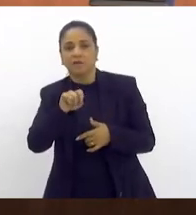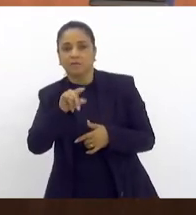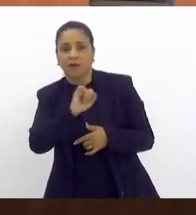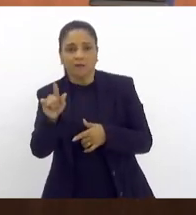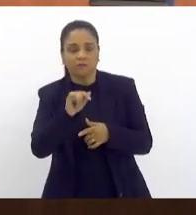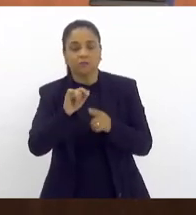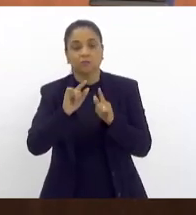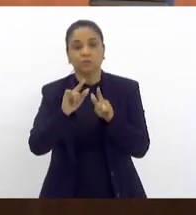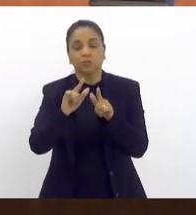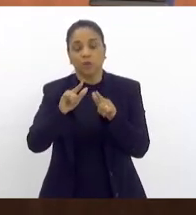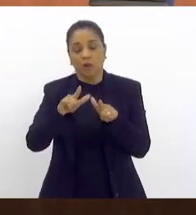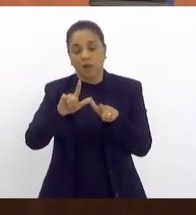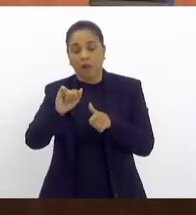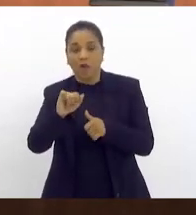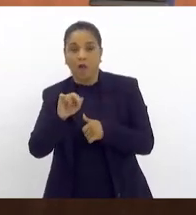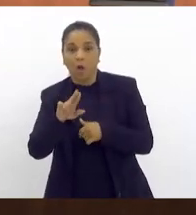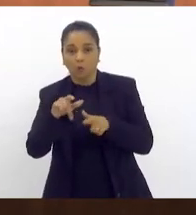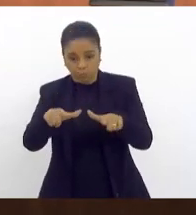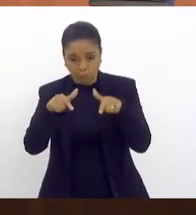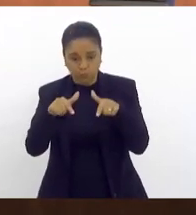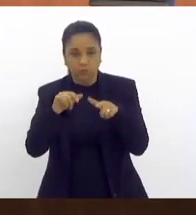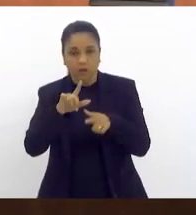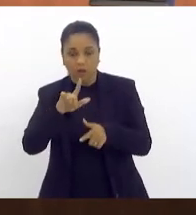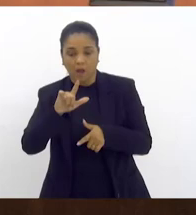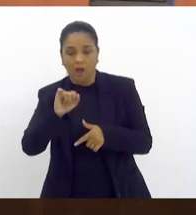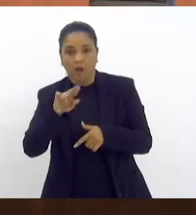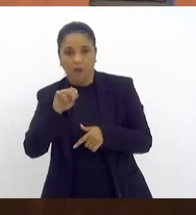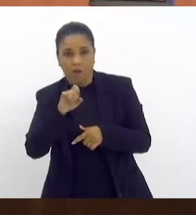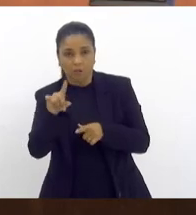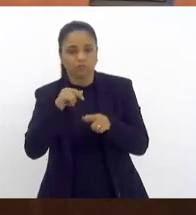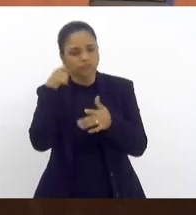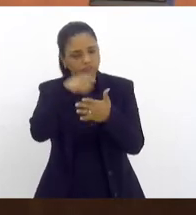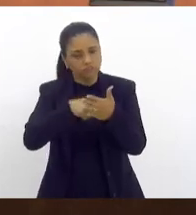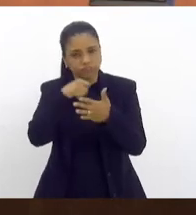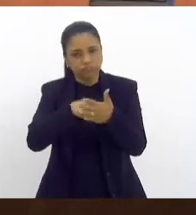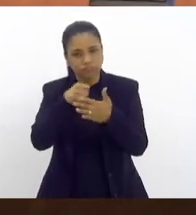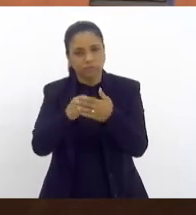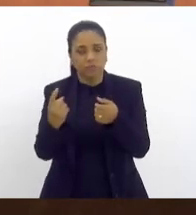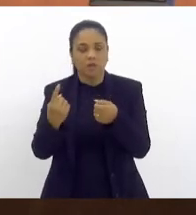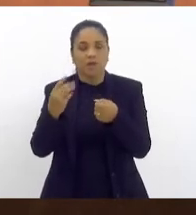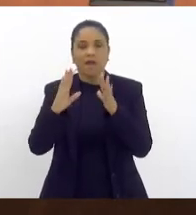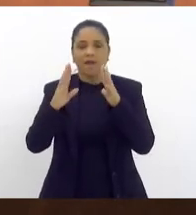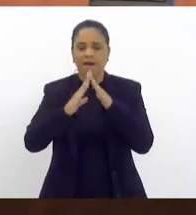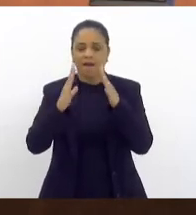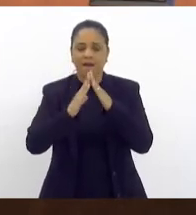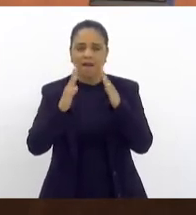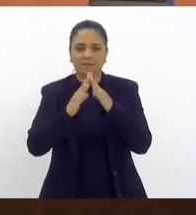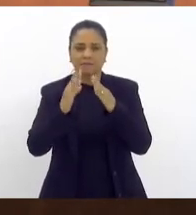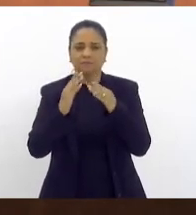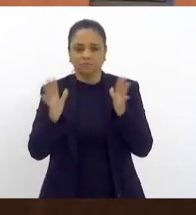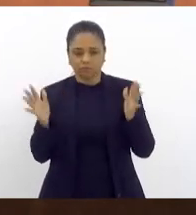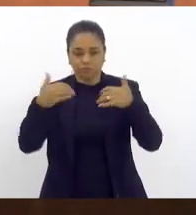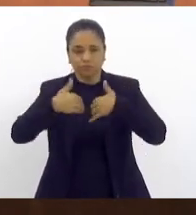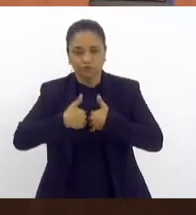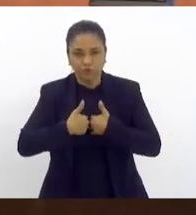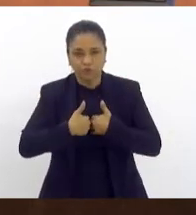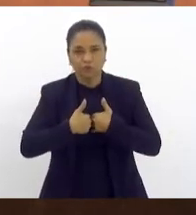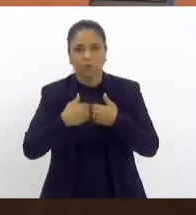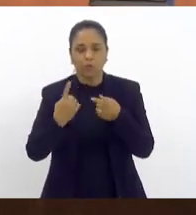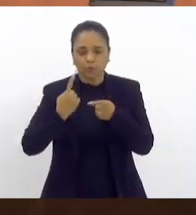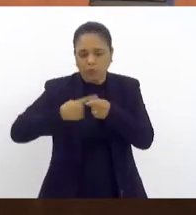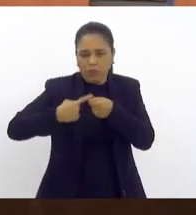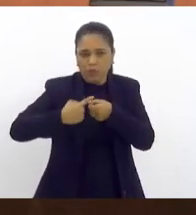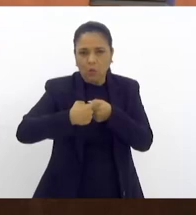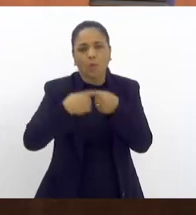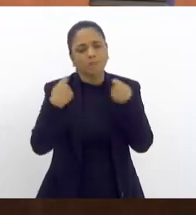com autismo precisam estamos batalhando pela casa do autista no interior é as casas azuis isso precisa chegar nas nossas cidades